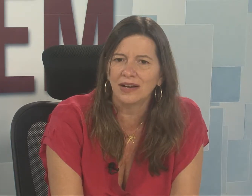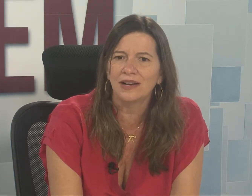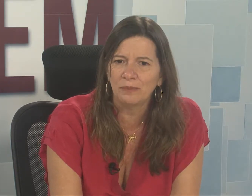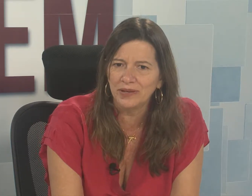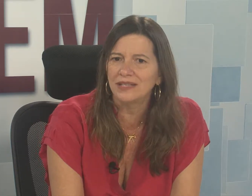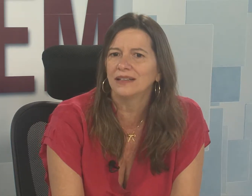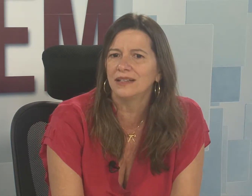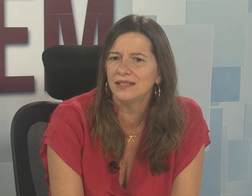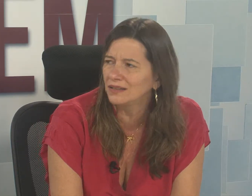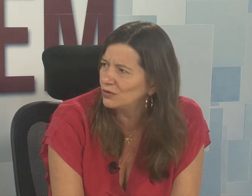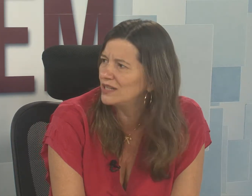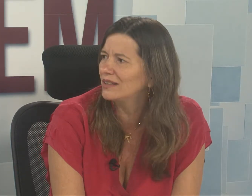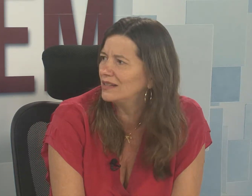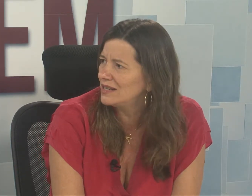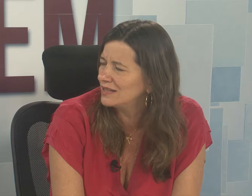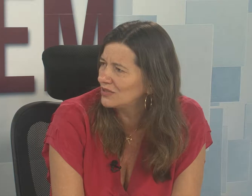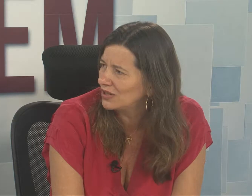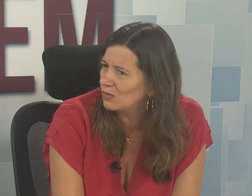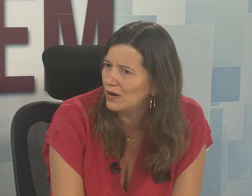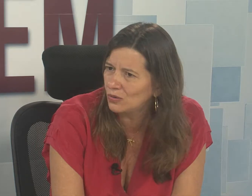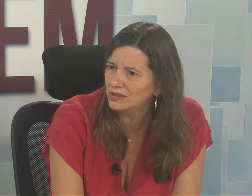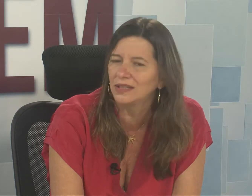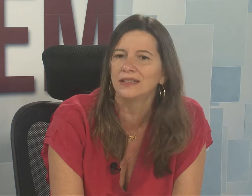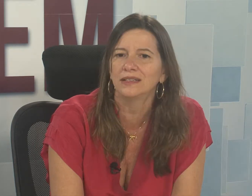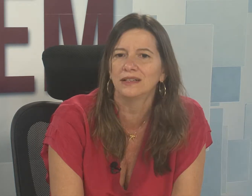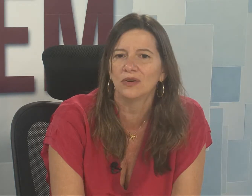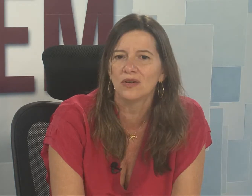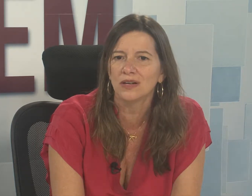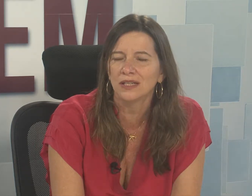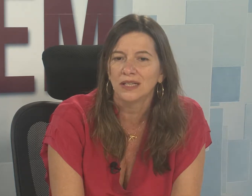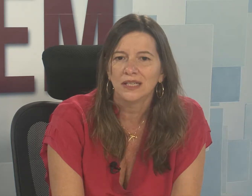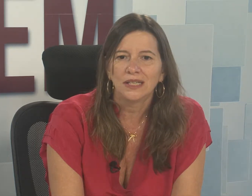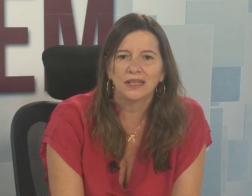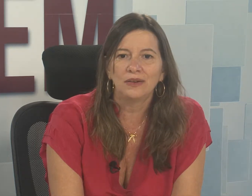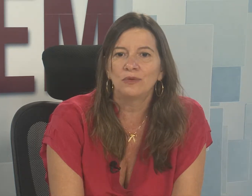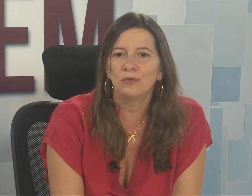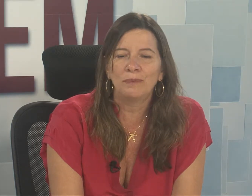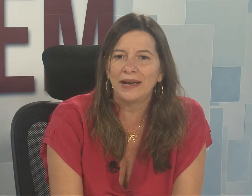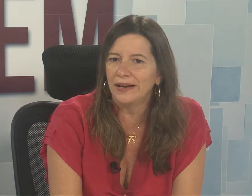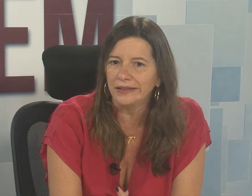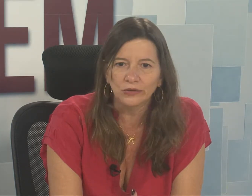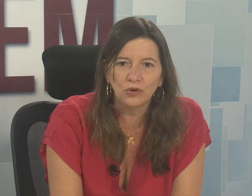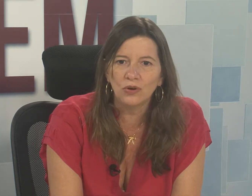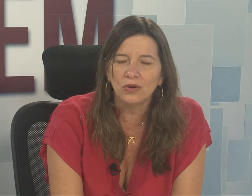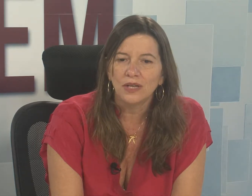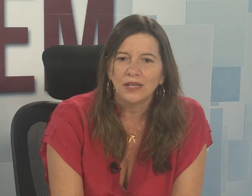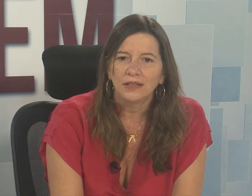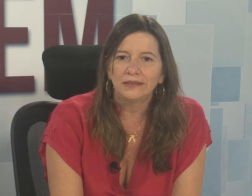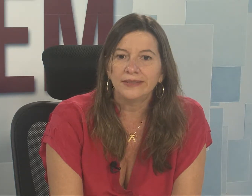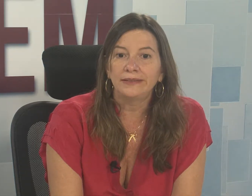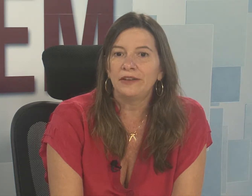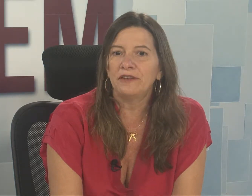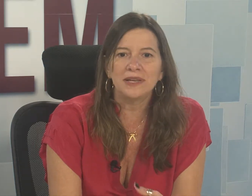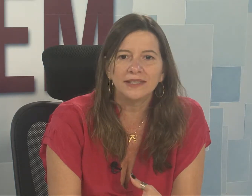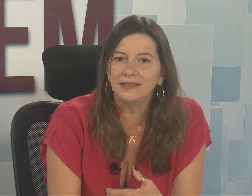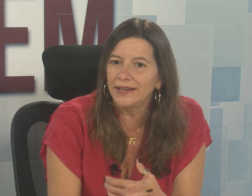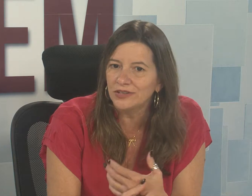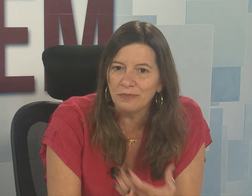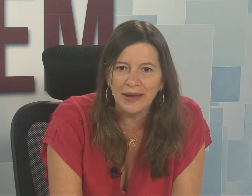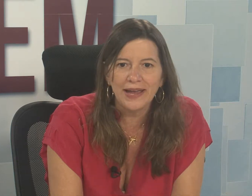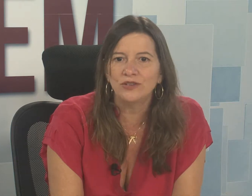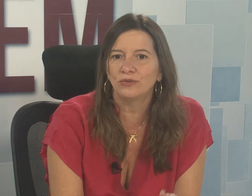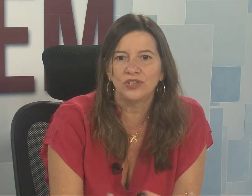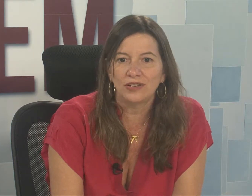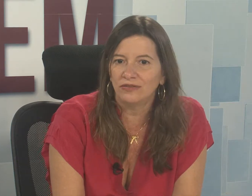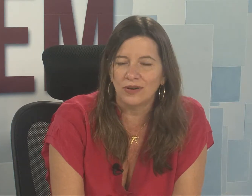filhos são a Cleo Pires é atriz, a Antônia é atriz, Isso. acho que a outra está entrando agora, o pai é cantor. Então, assim, tem famílias inteiras